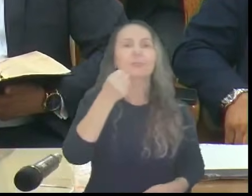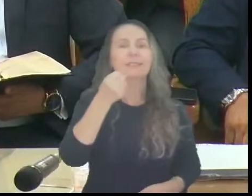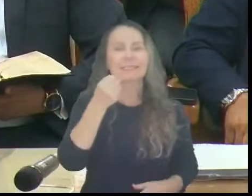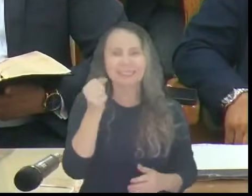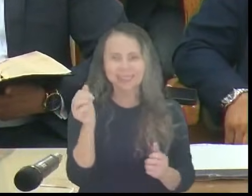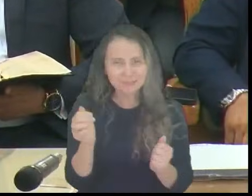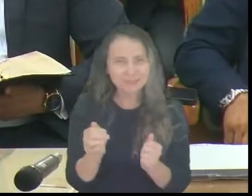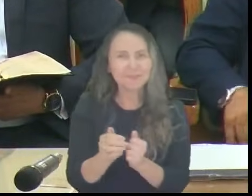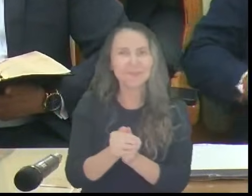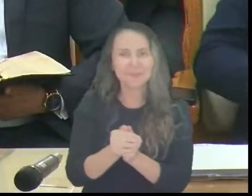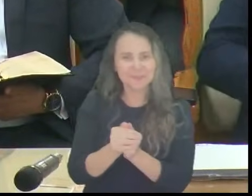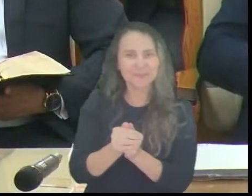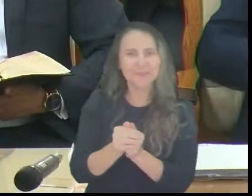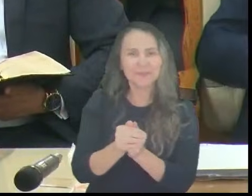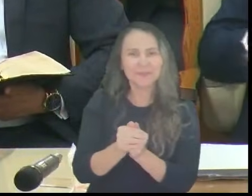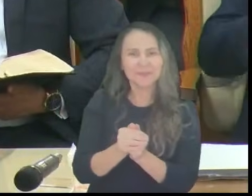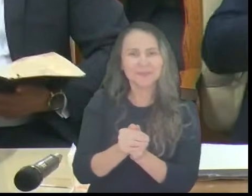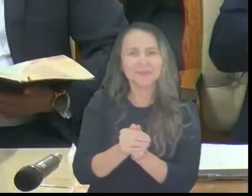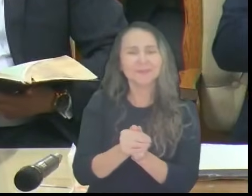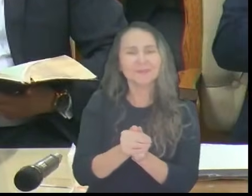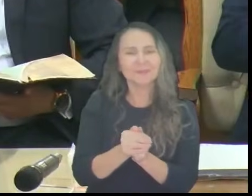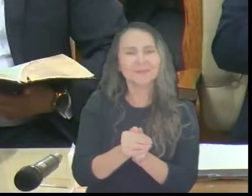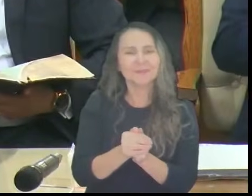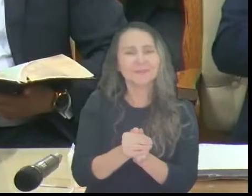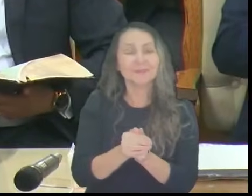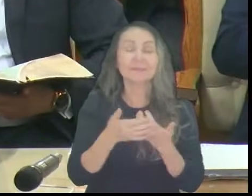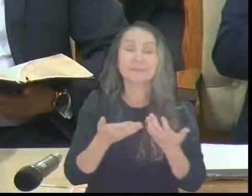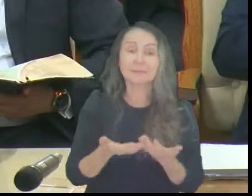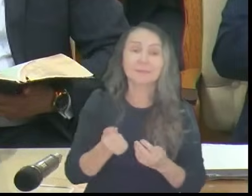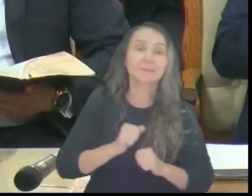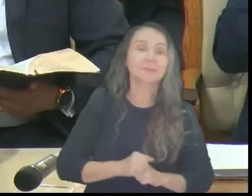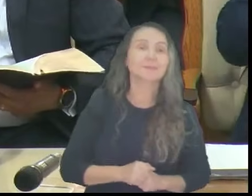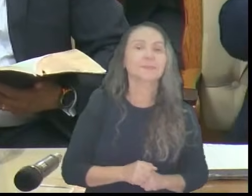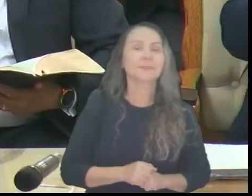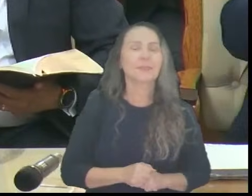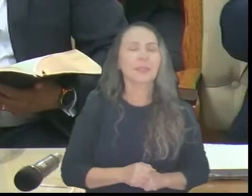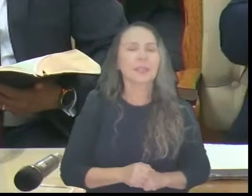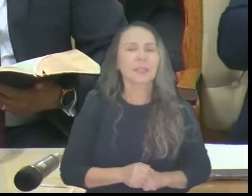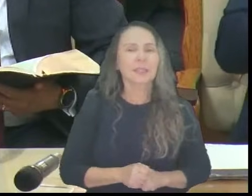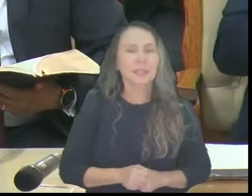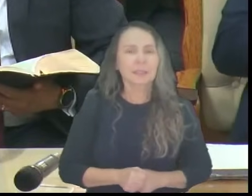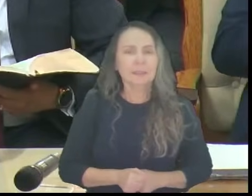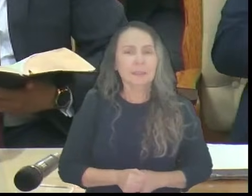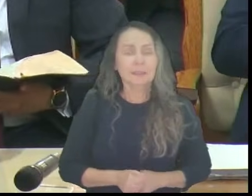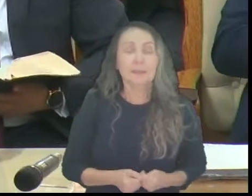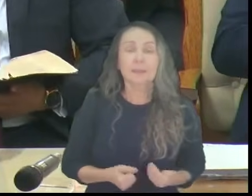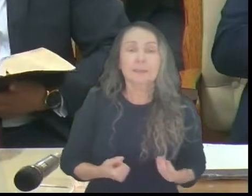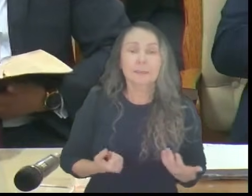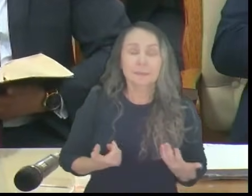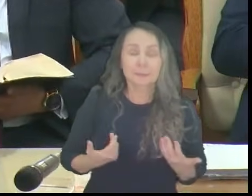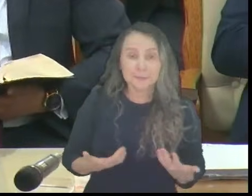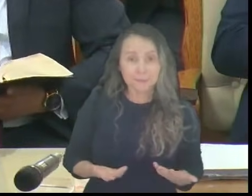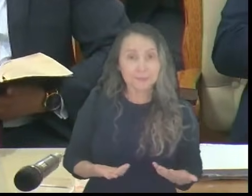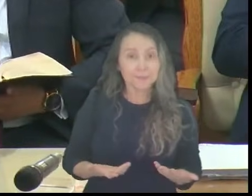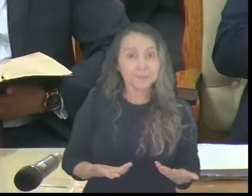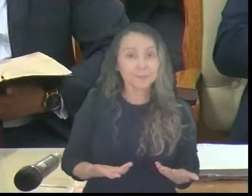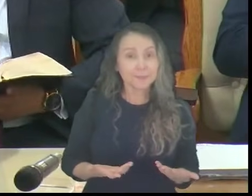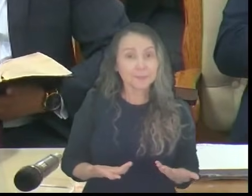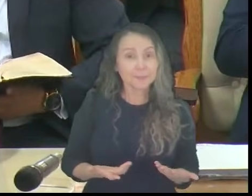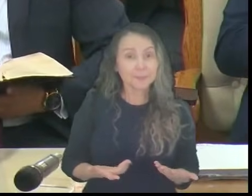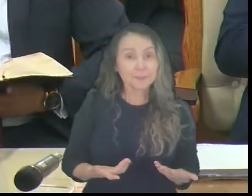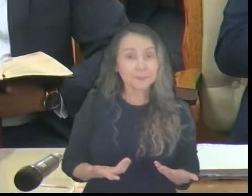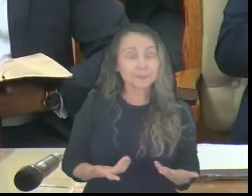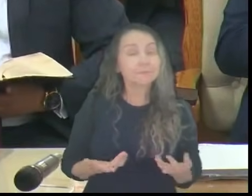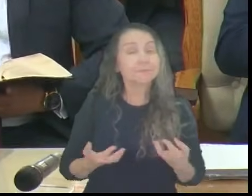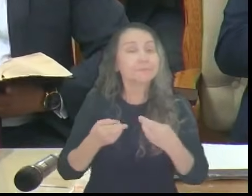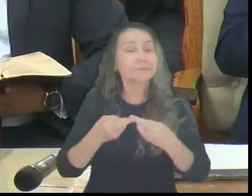Amém? Então, irmãos, eles foram para lá, foram para cá. E então, resolveram